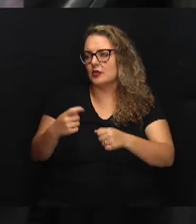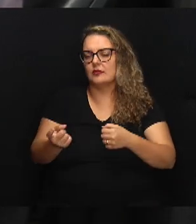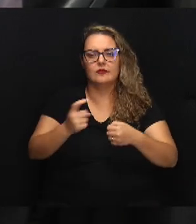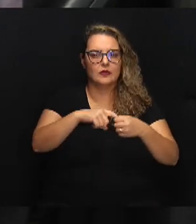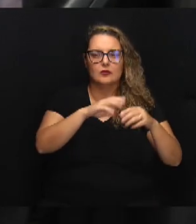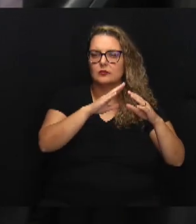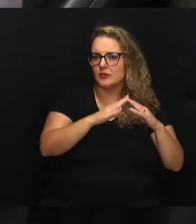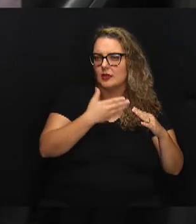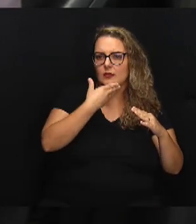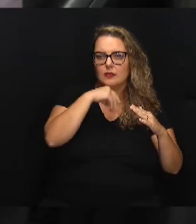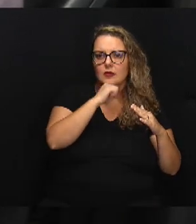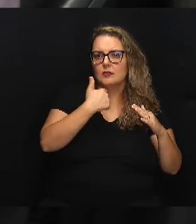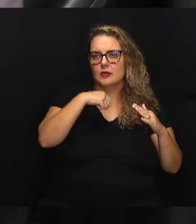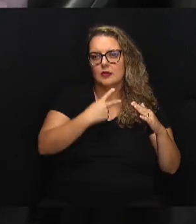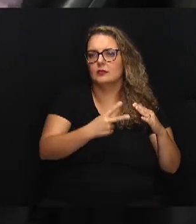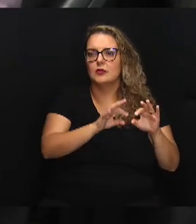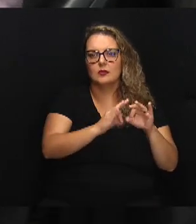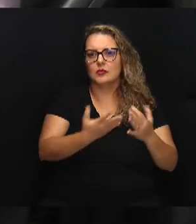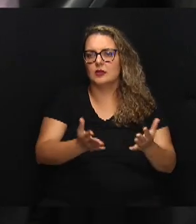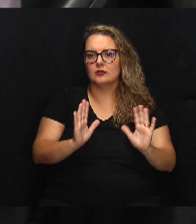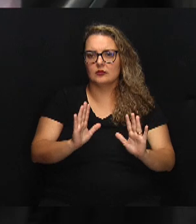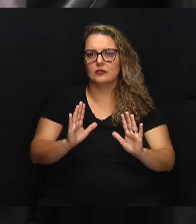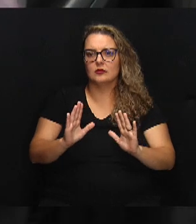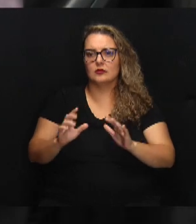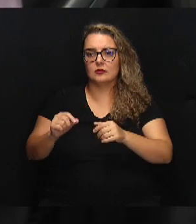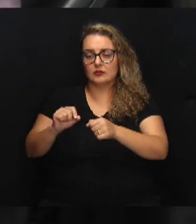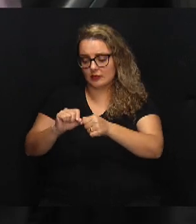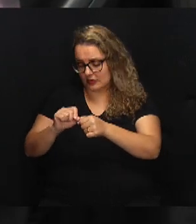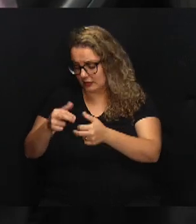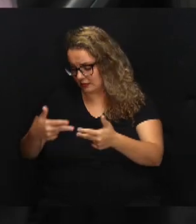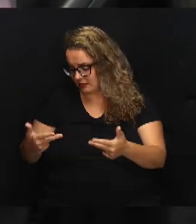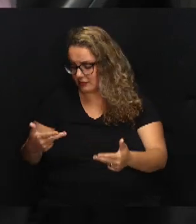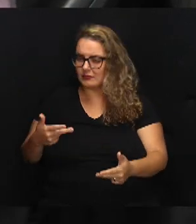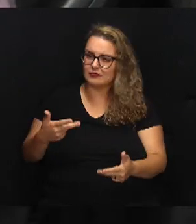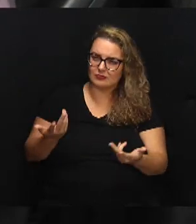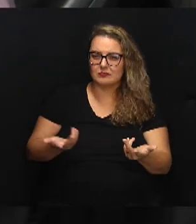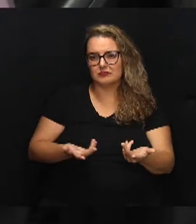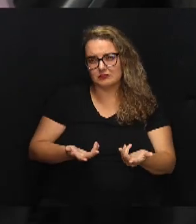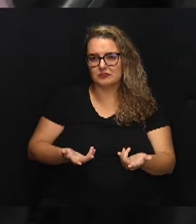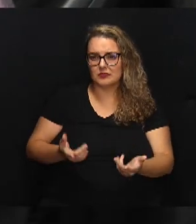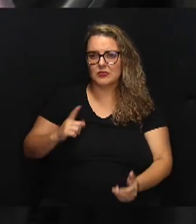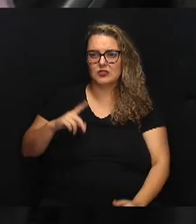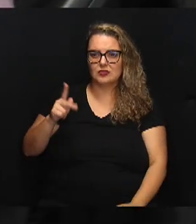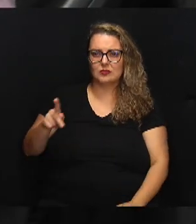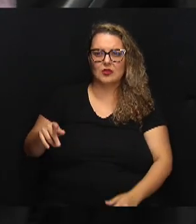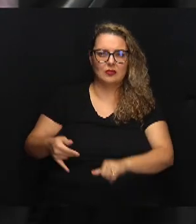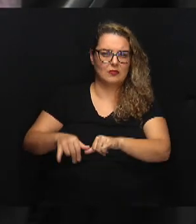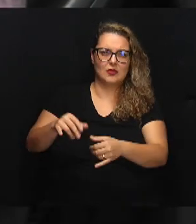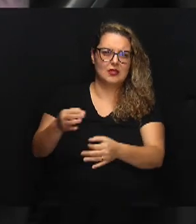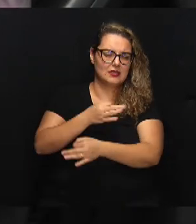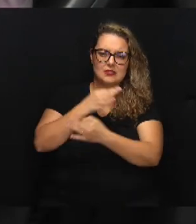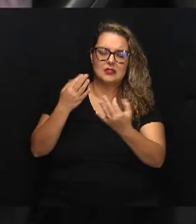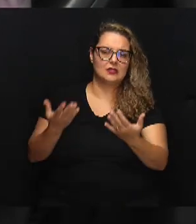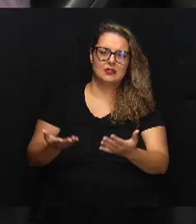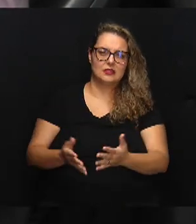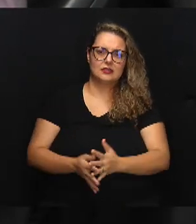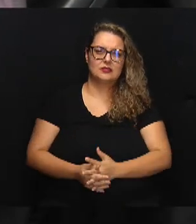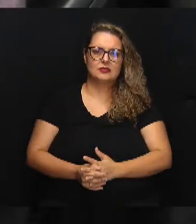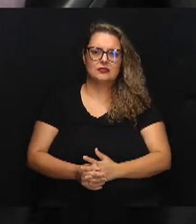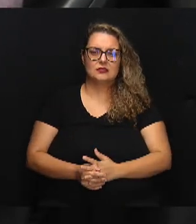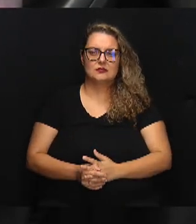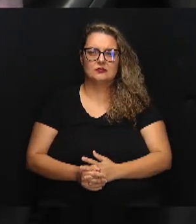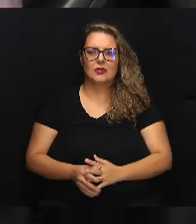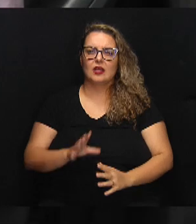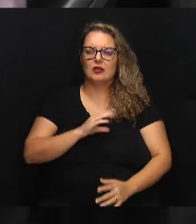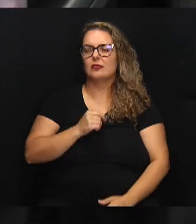dos meus pais, para minha família, tal. Então eu vou fazer uma coisa que eu gosto. Tive um professor de química excelente, né? Falei, pô, gosto disso,